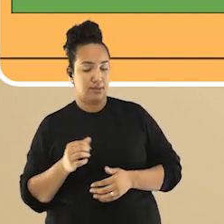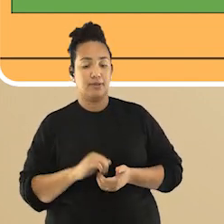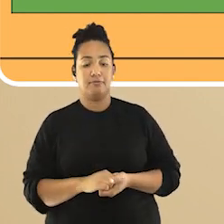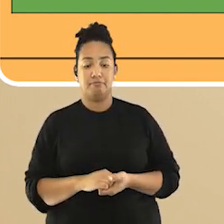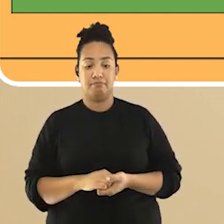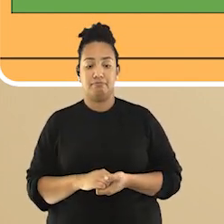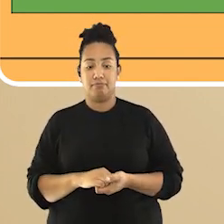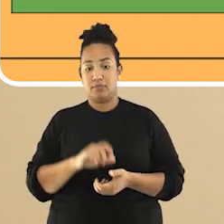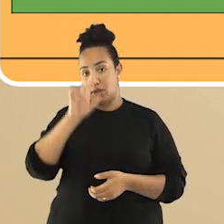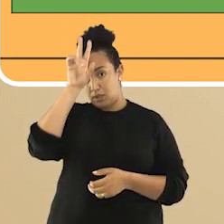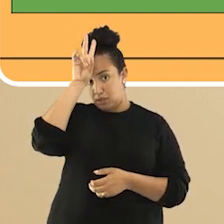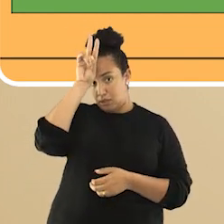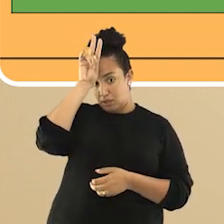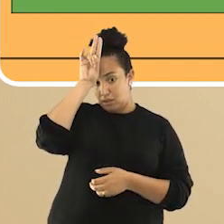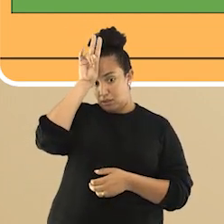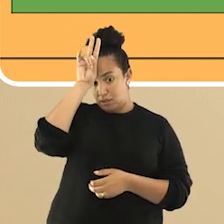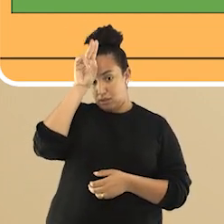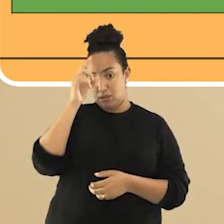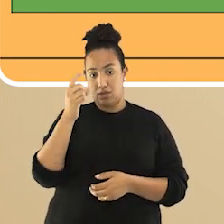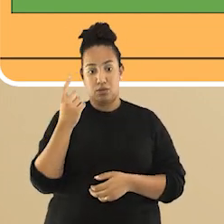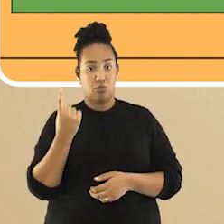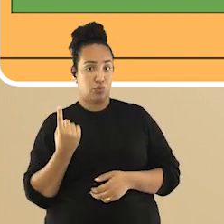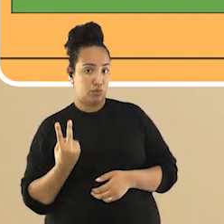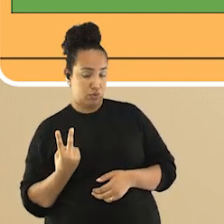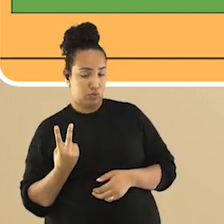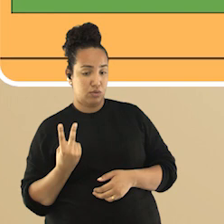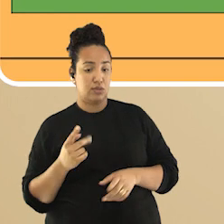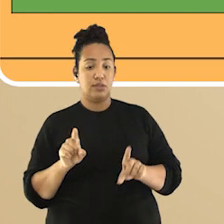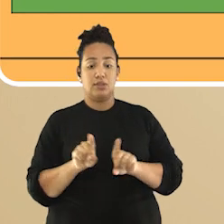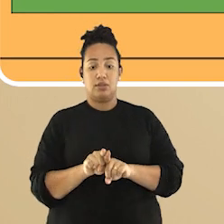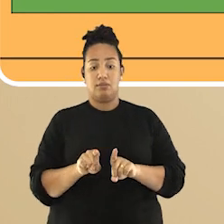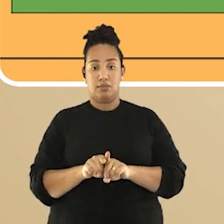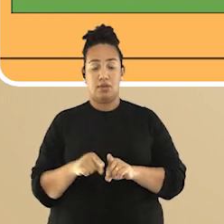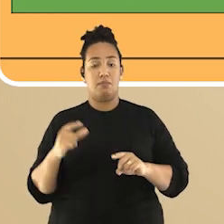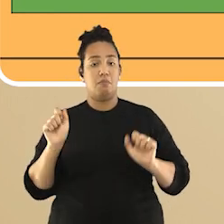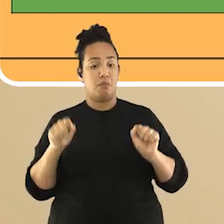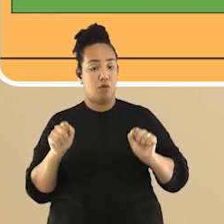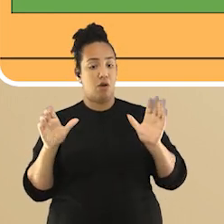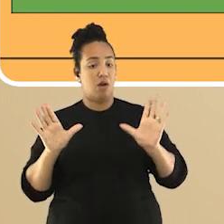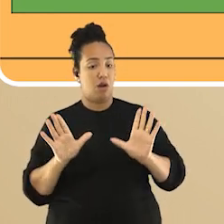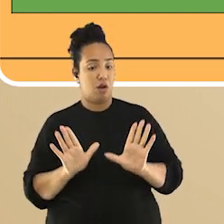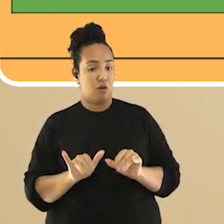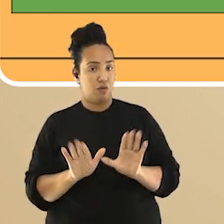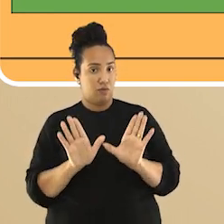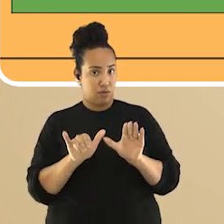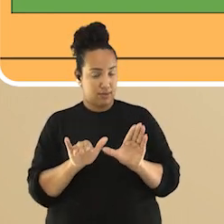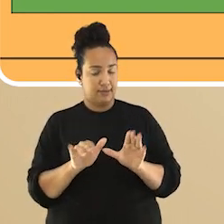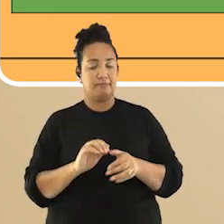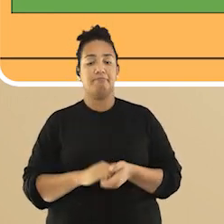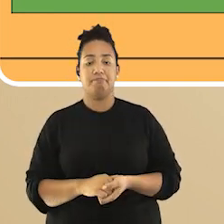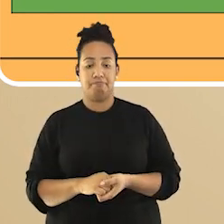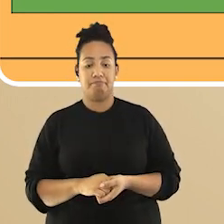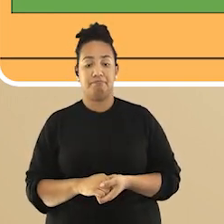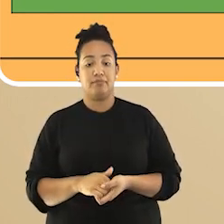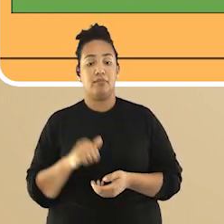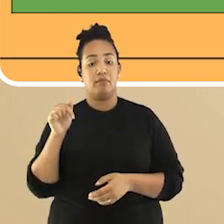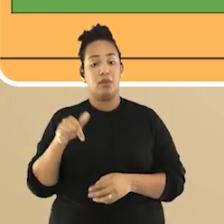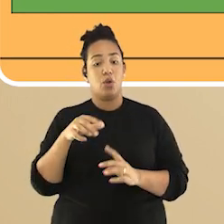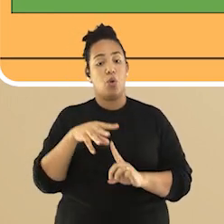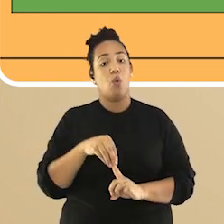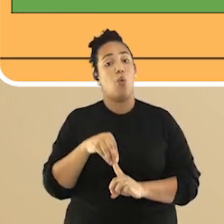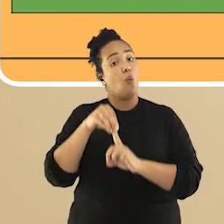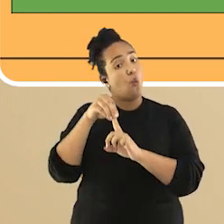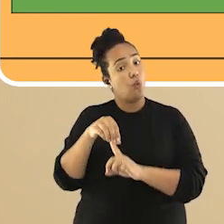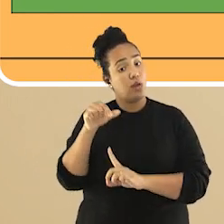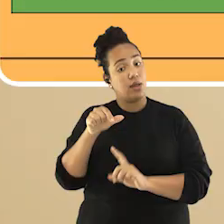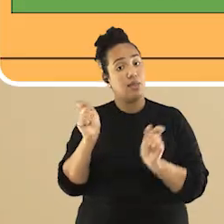Possuem um par de antenas, além de 1 ou 2 pares de asas, certo? Sendo os únicos artrópodes em que alguns membros